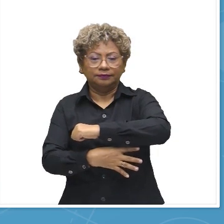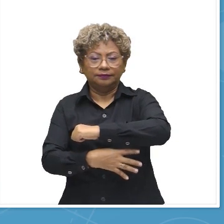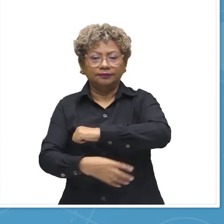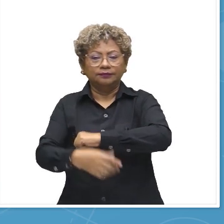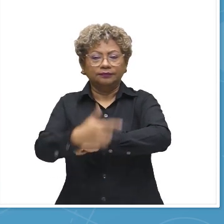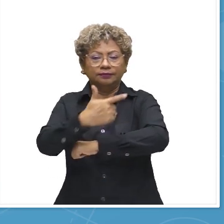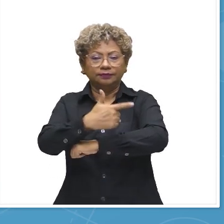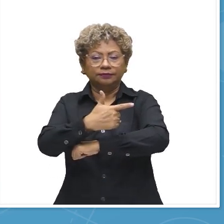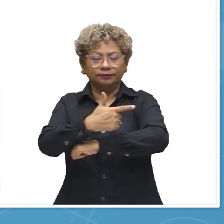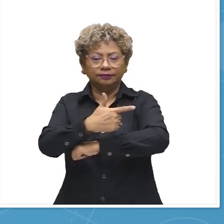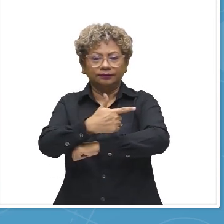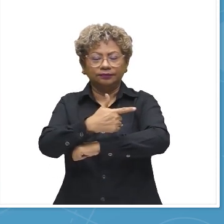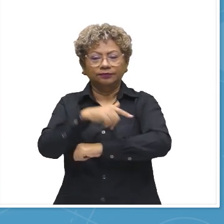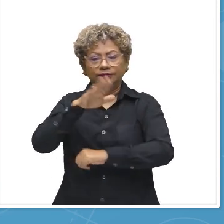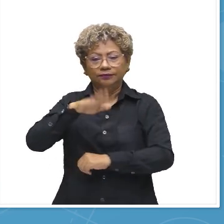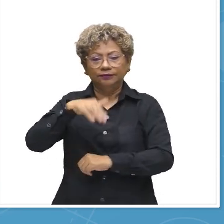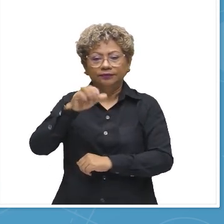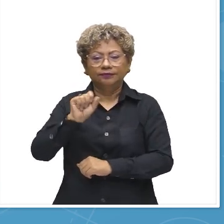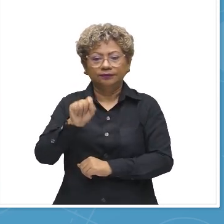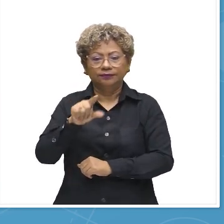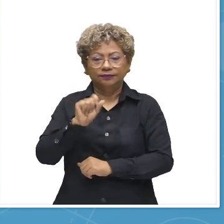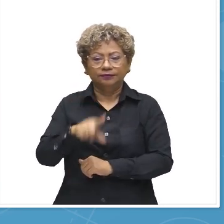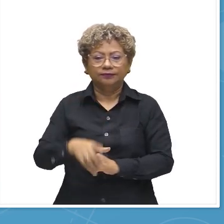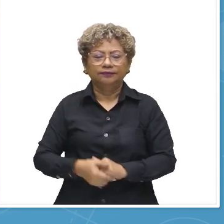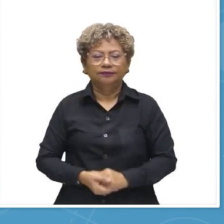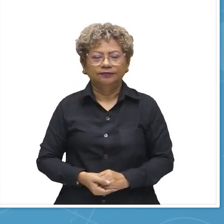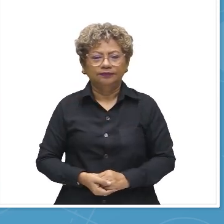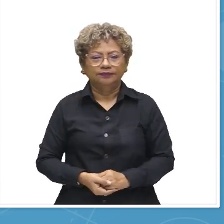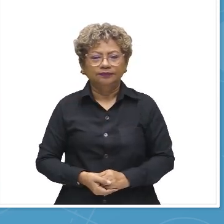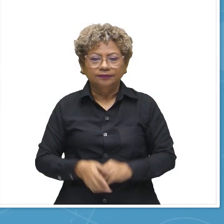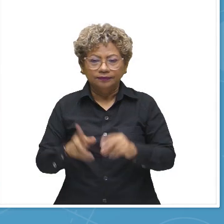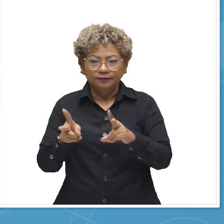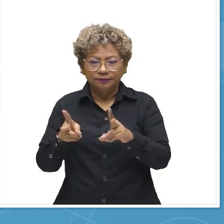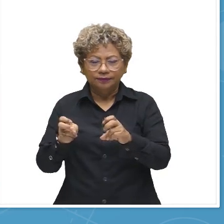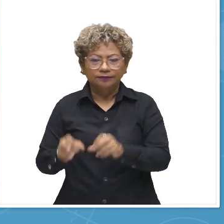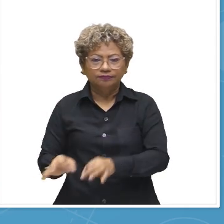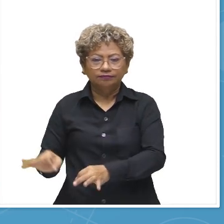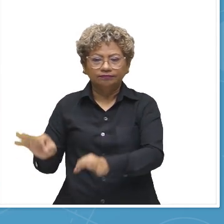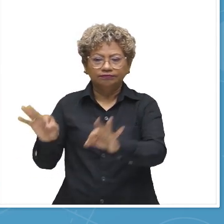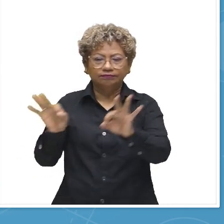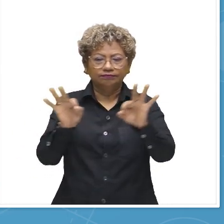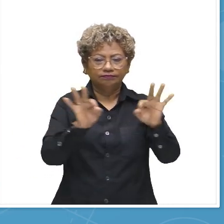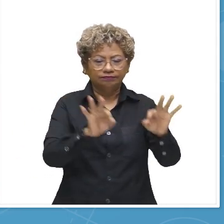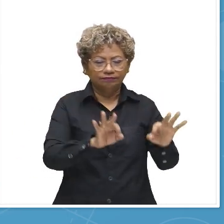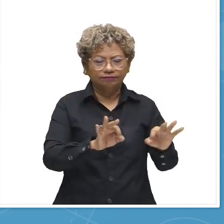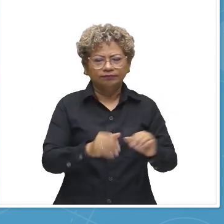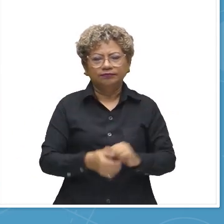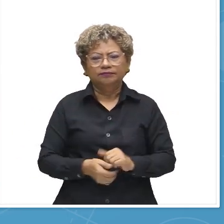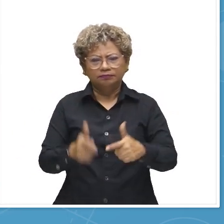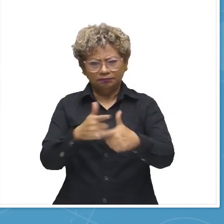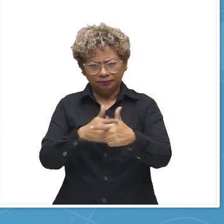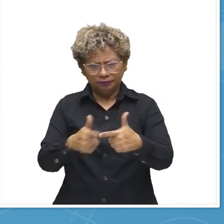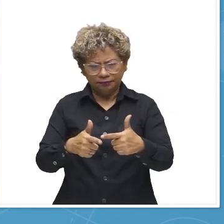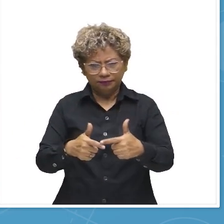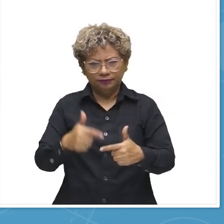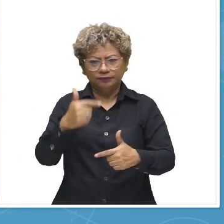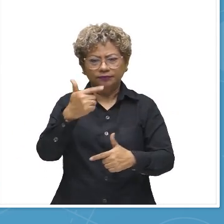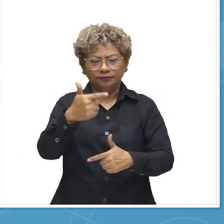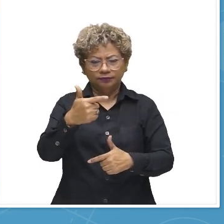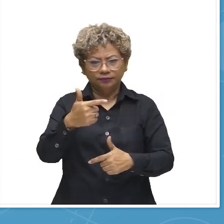aqui 2/3, tá? Quem chegou em 2/3 também está correto. E a letra D? A letra